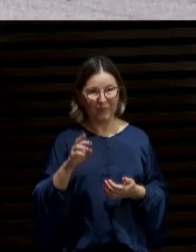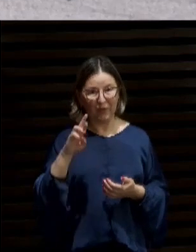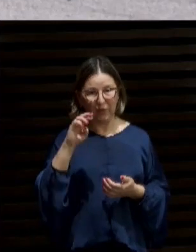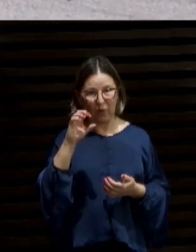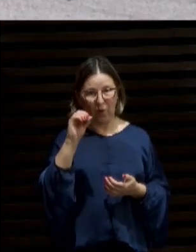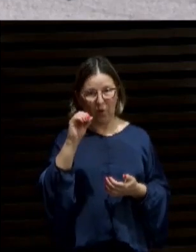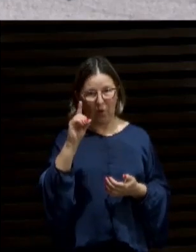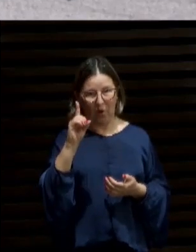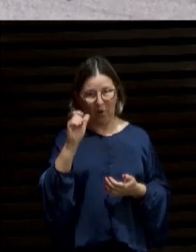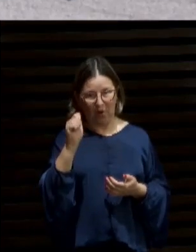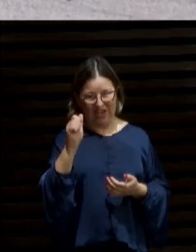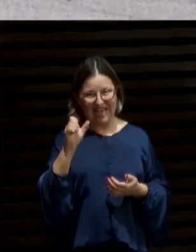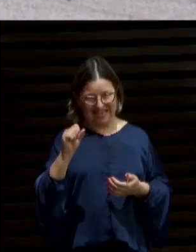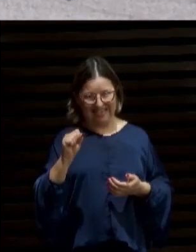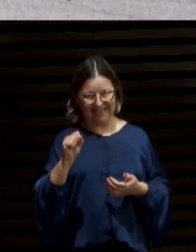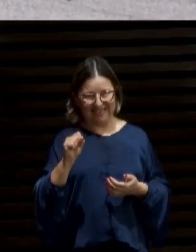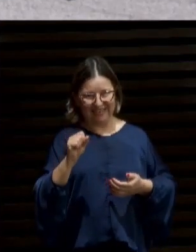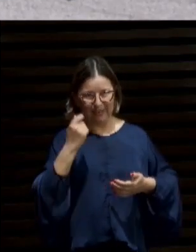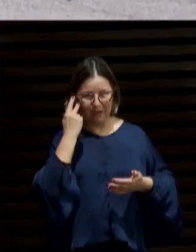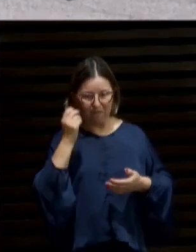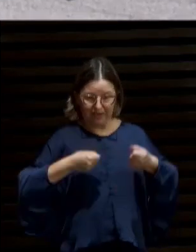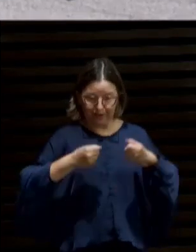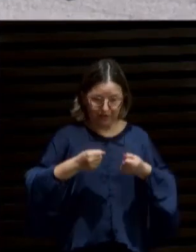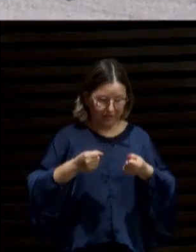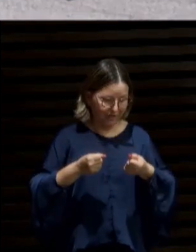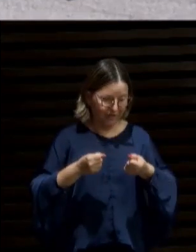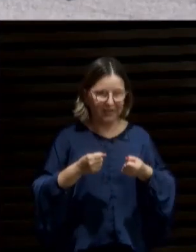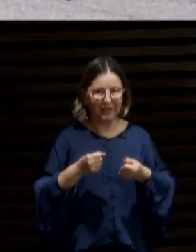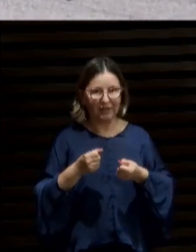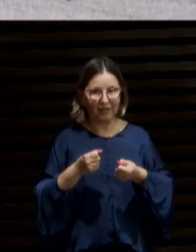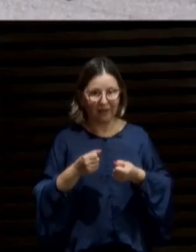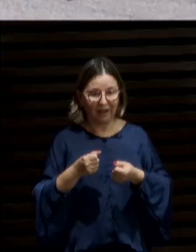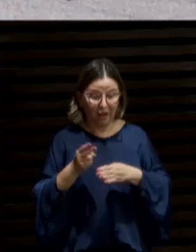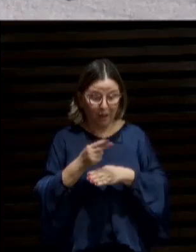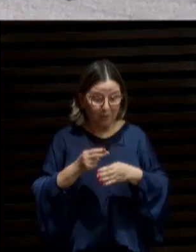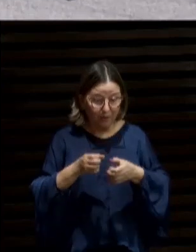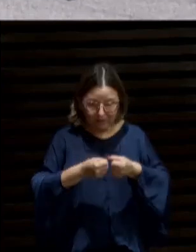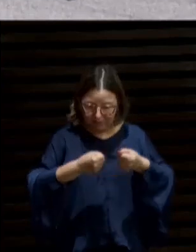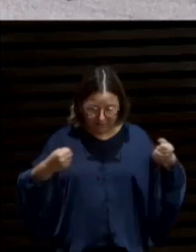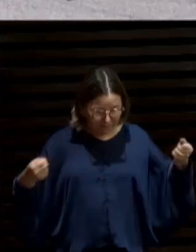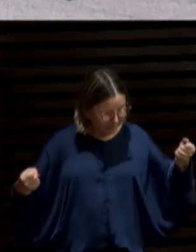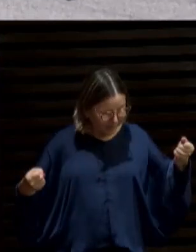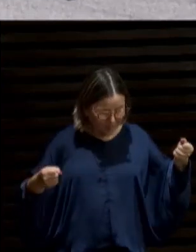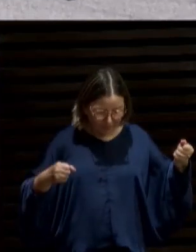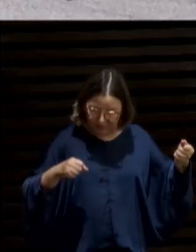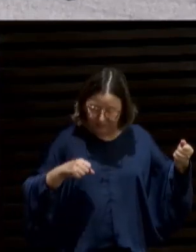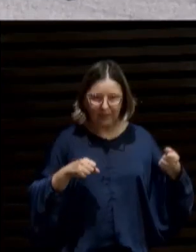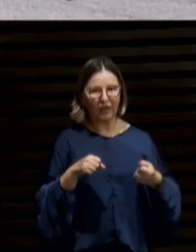aquele mapão comprido. Hoje é tudo tão fácil, esses bichinhos falam tudo para a gente, até diz para onde fazer e